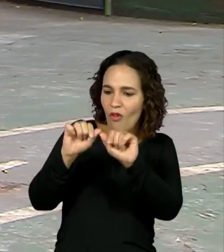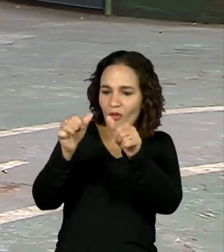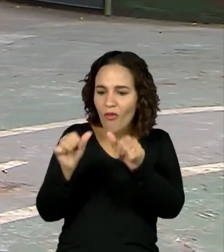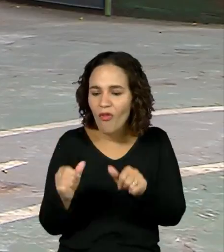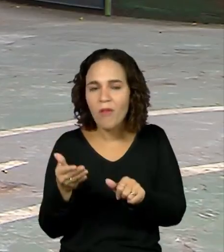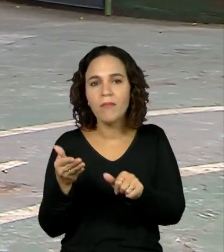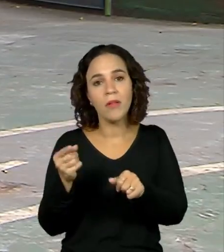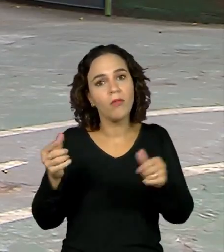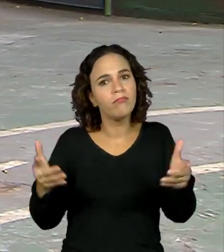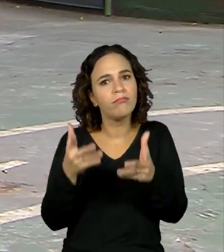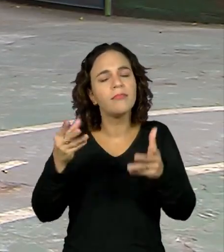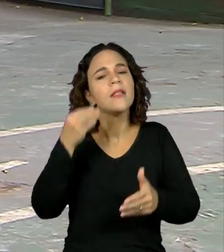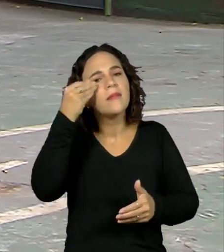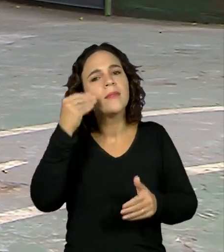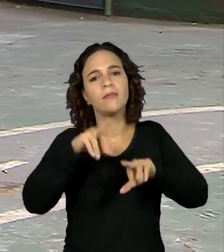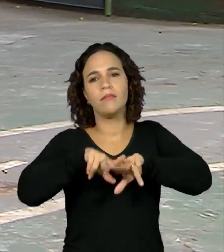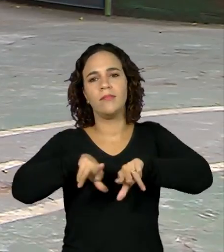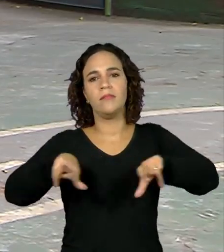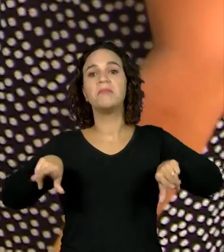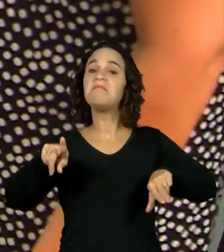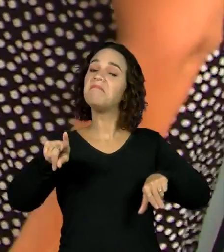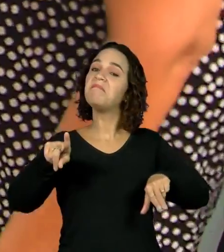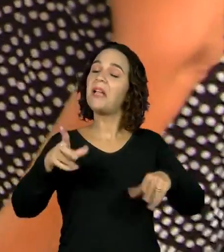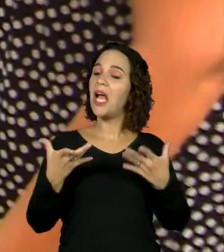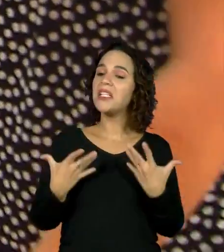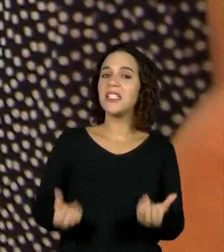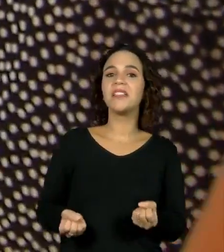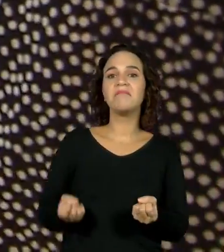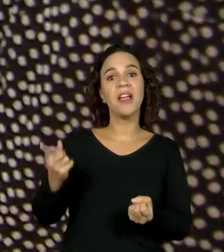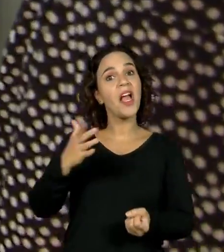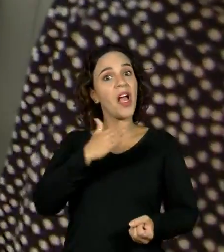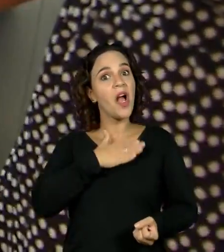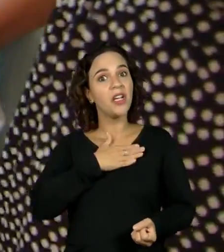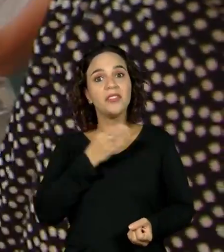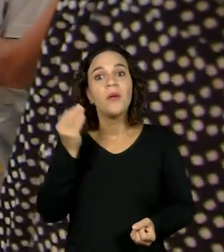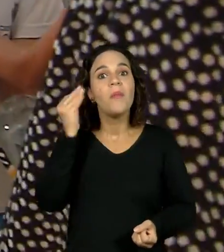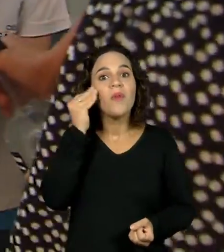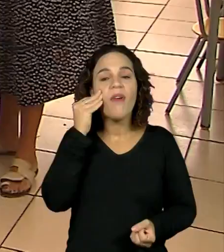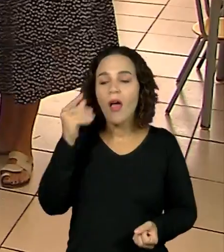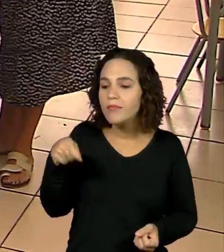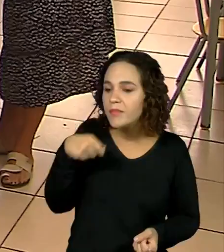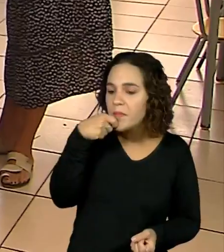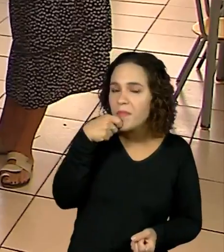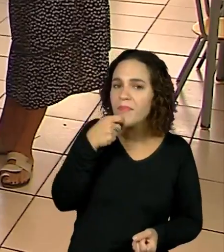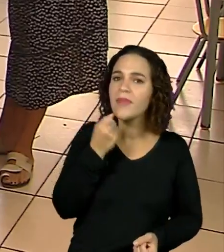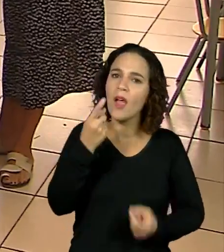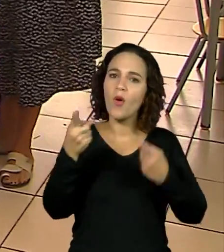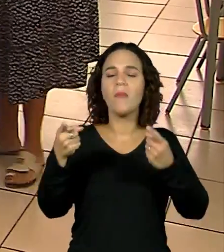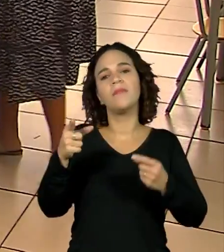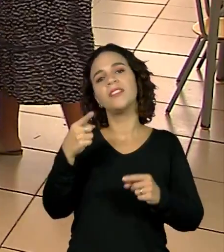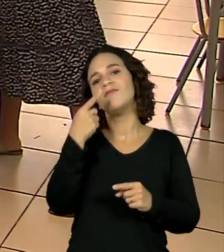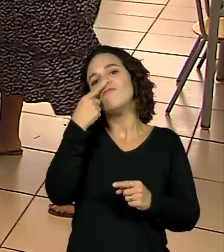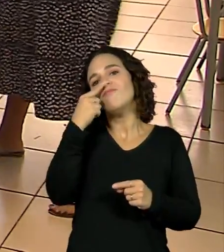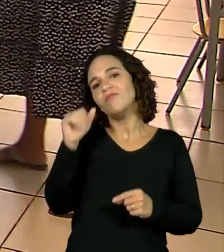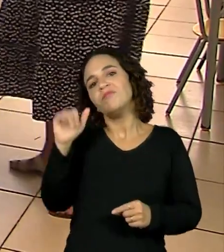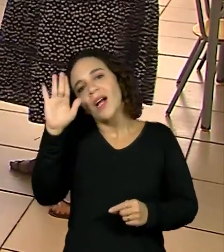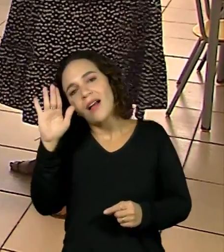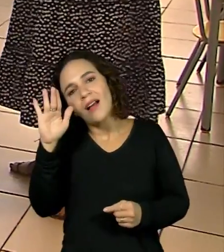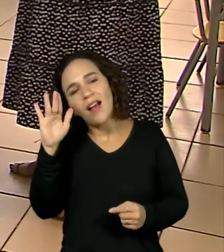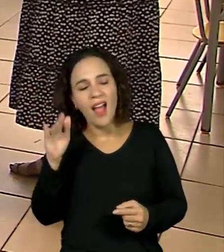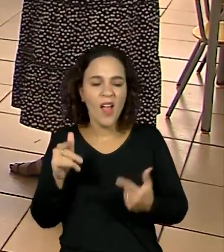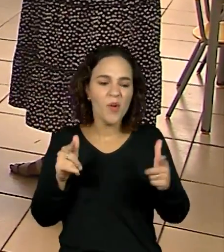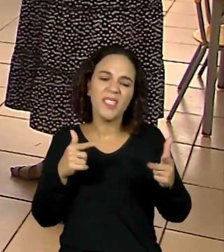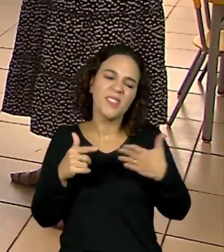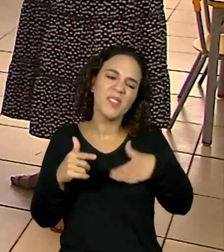estimula ela a experimentar tudo e ela tem essa característica, ela gosta de experimentar, tem as coisas preferidas e que ela não gosta tanto, mas